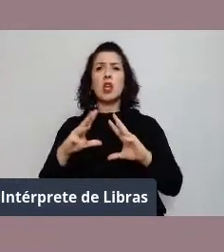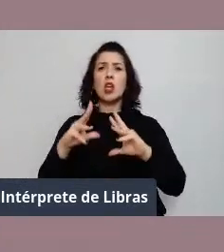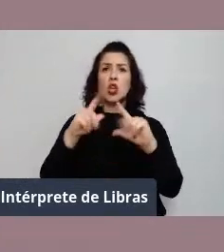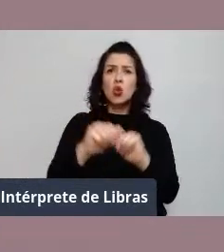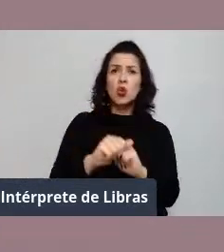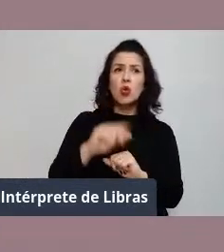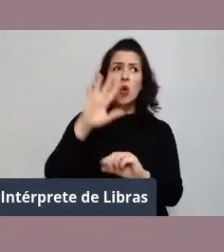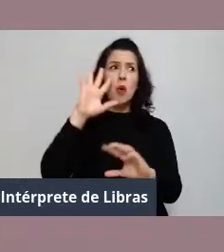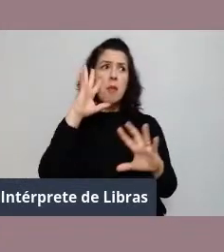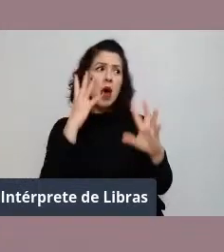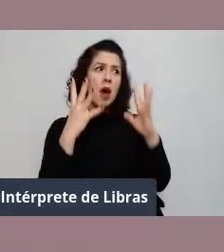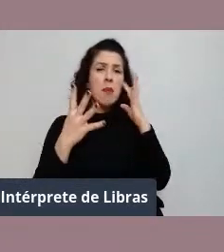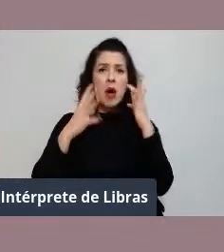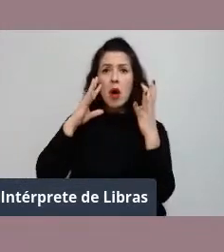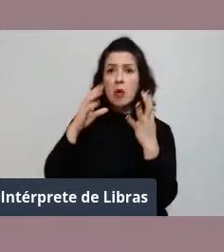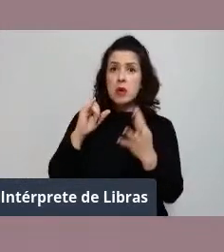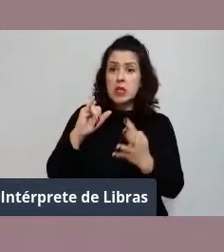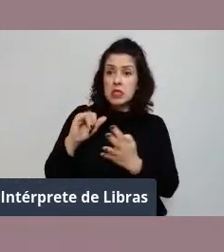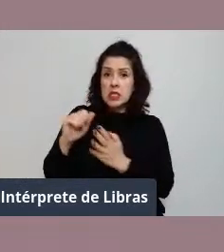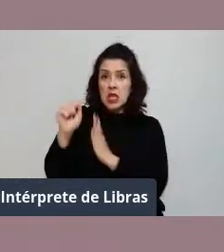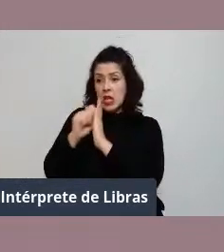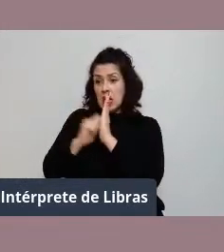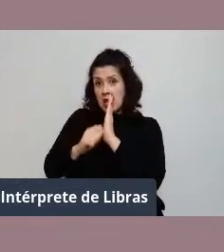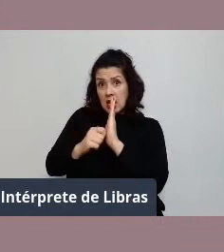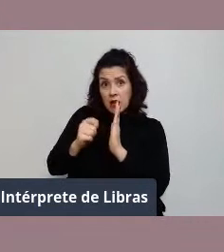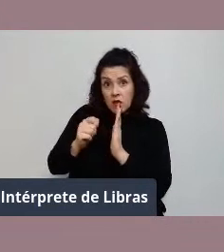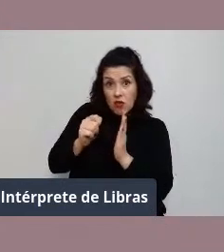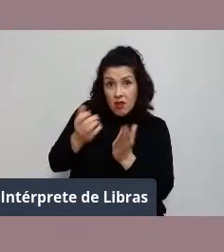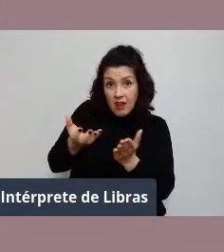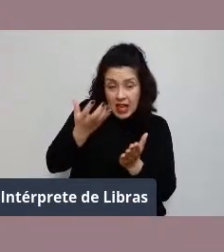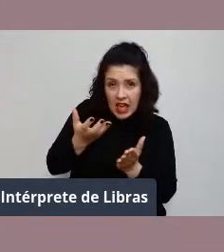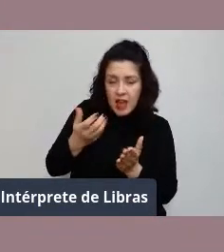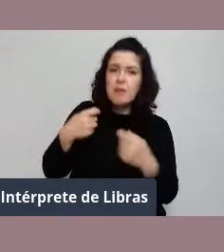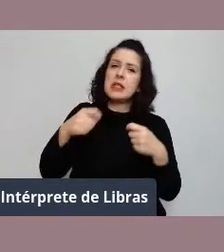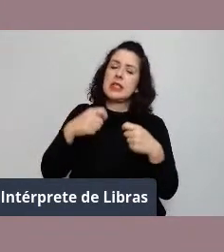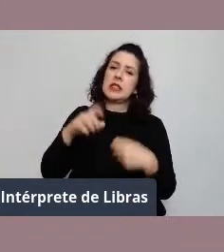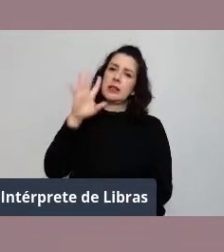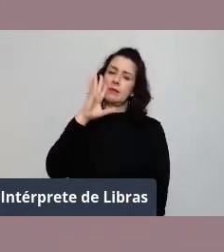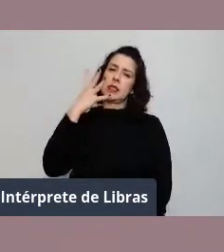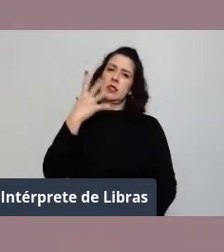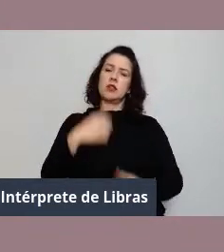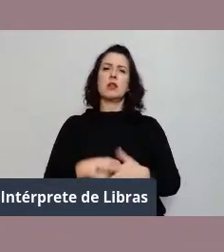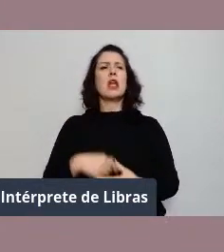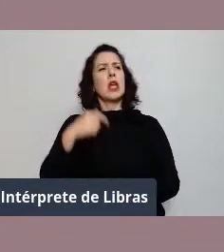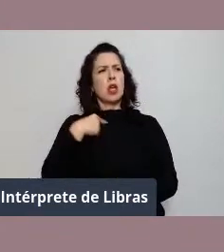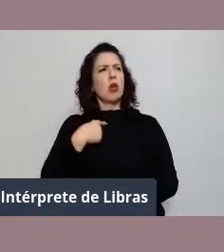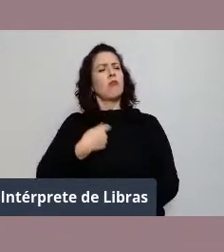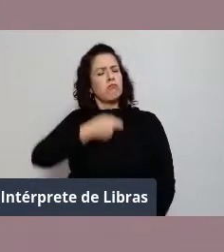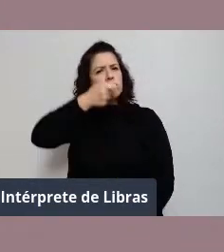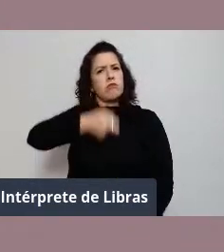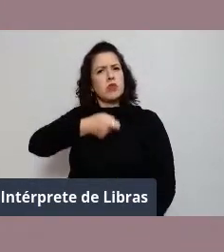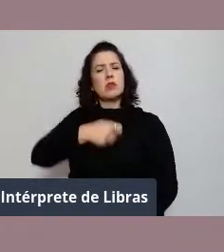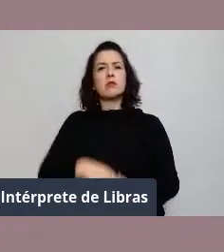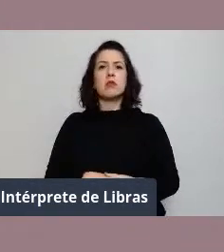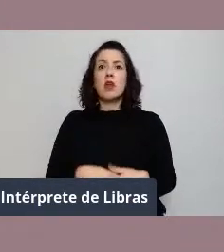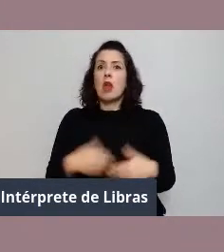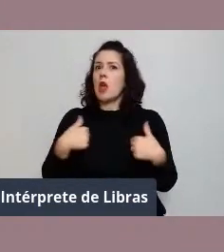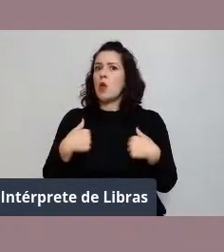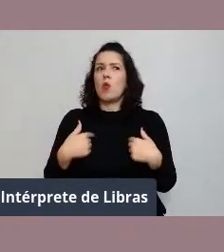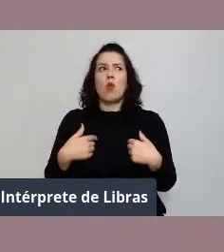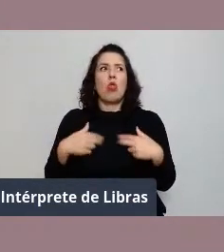seu livro teriam que vir dela mesma. Fiquei firme, por mais que ela insistisse. Eu não poderia